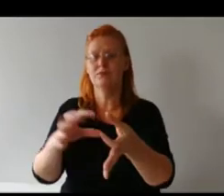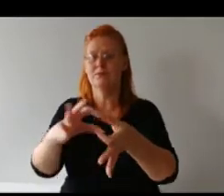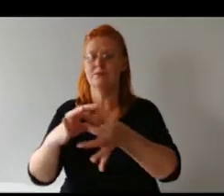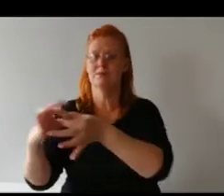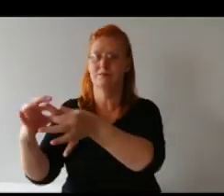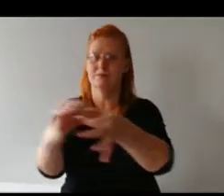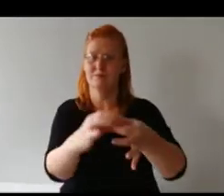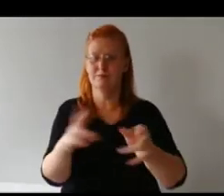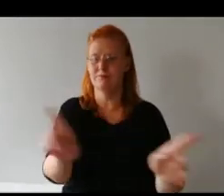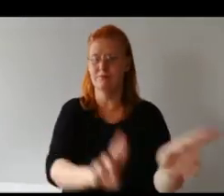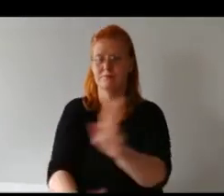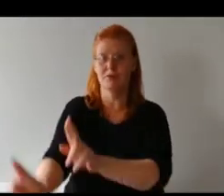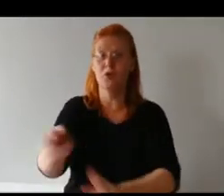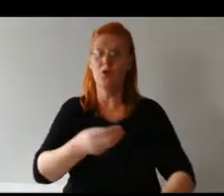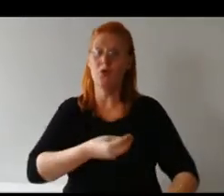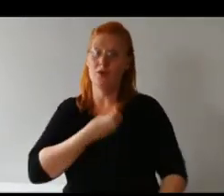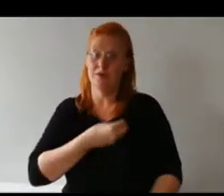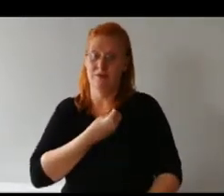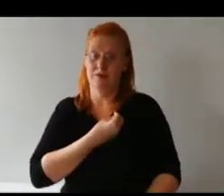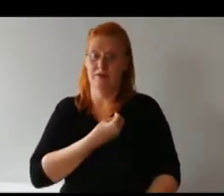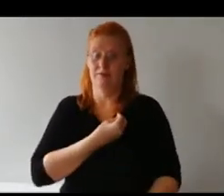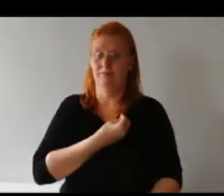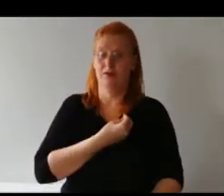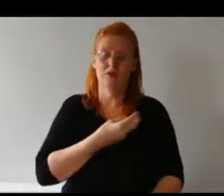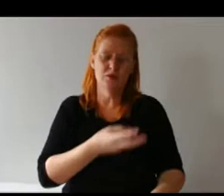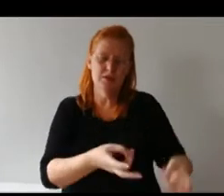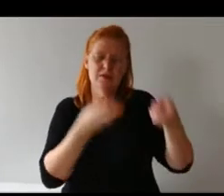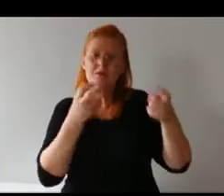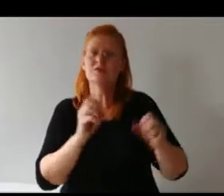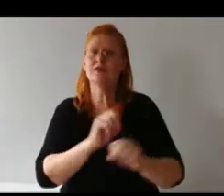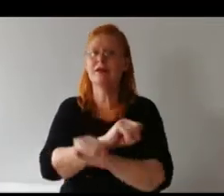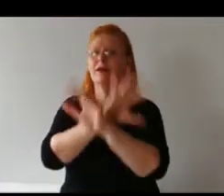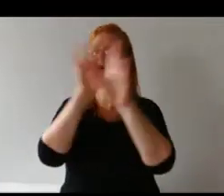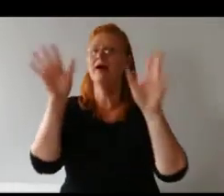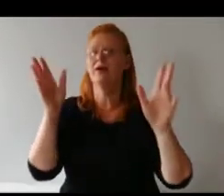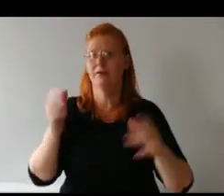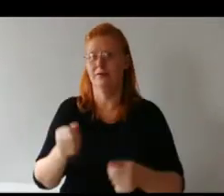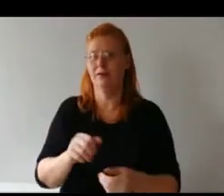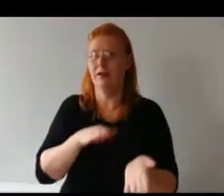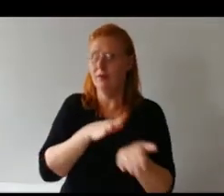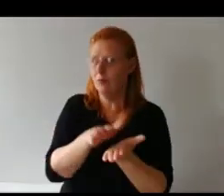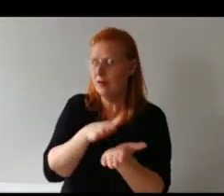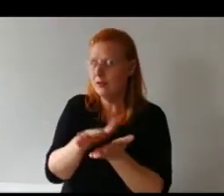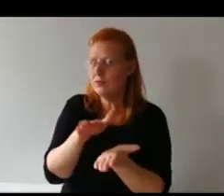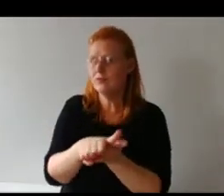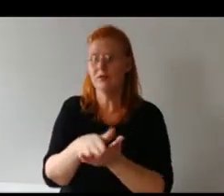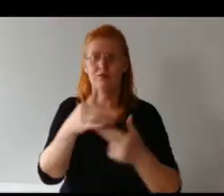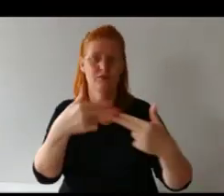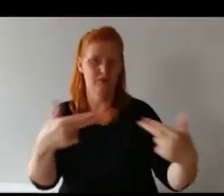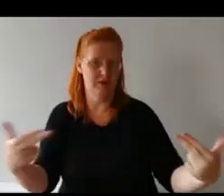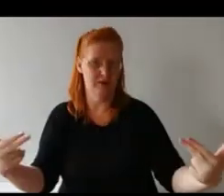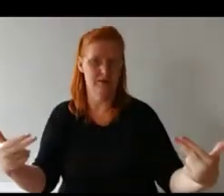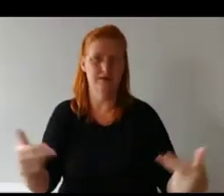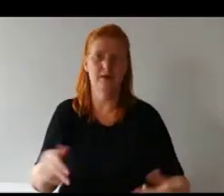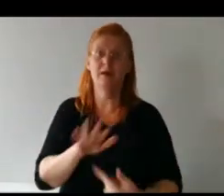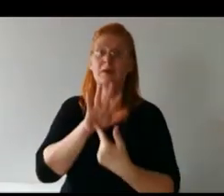com a forma que escolhemos viver, no qual percebemos de forma bem clara em suas obras que é intensa, no qual também